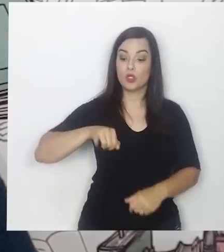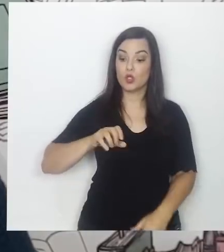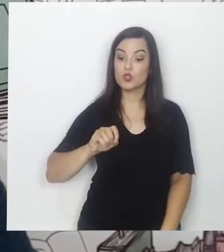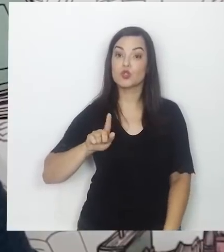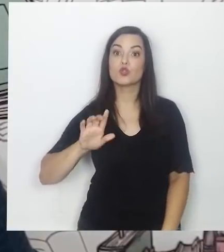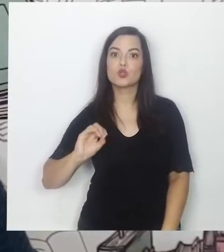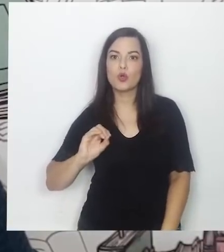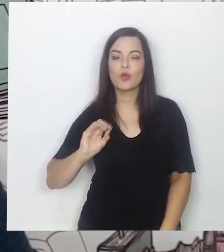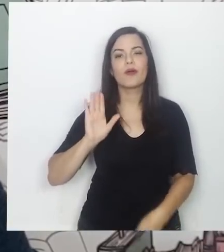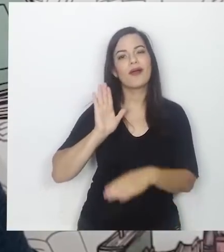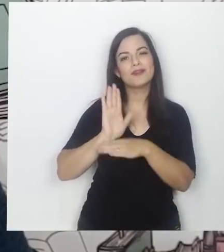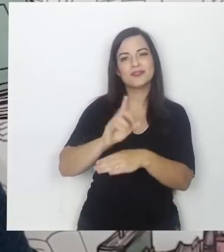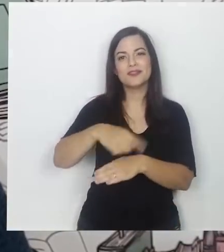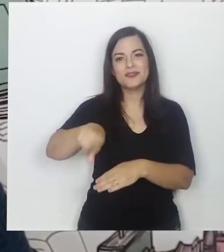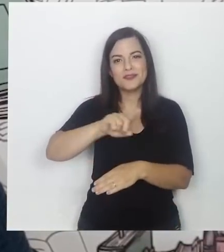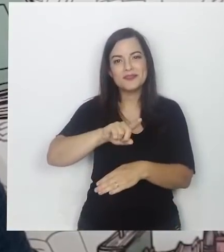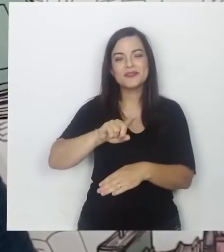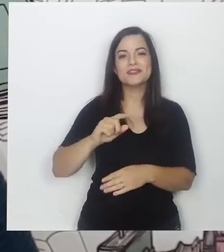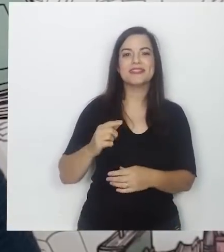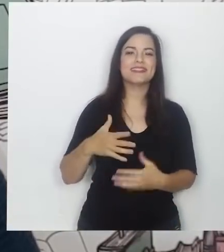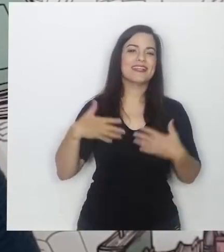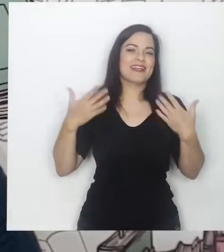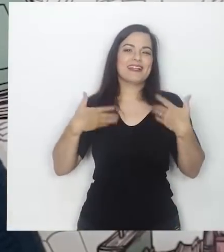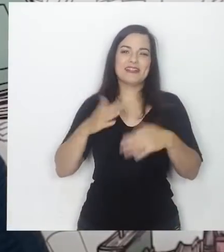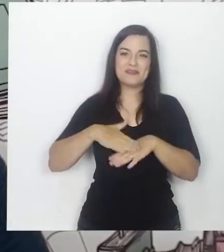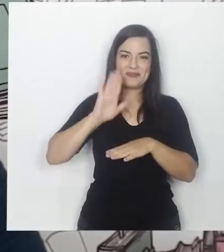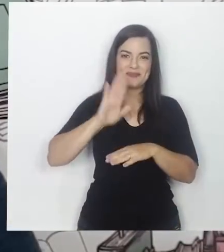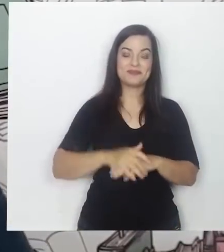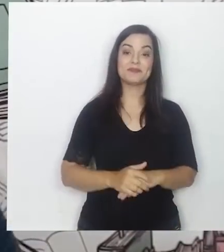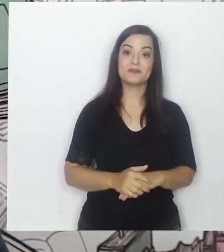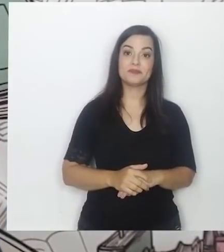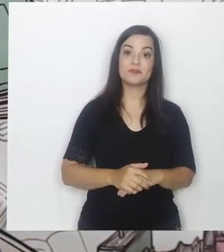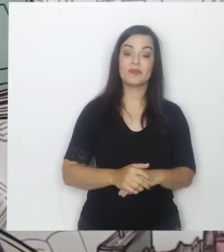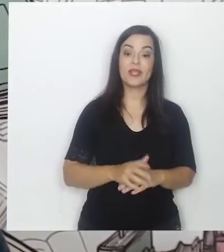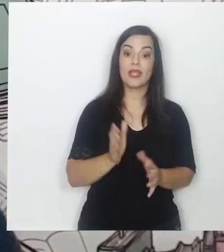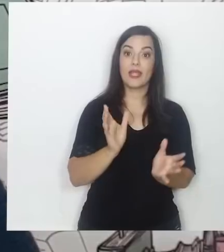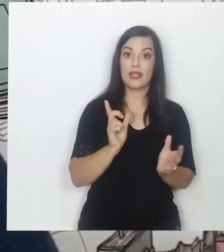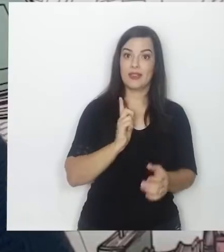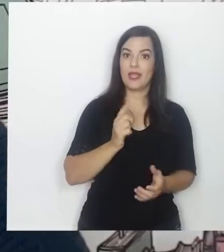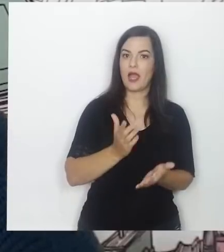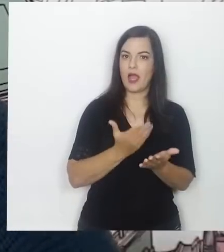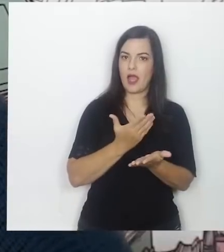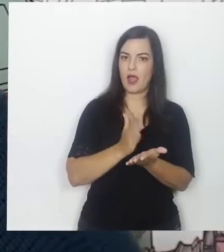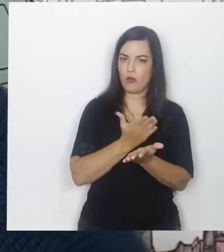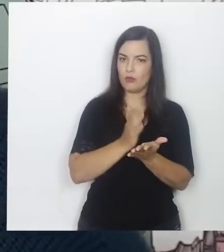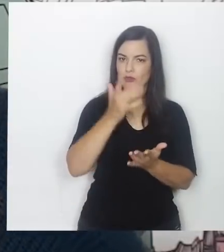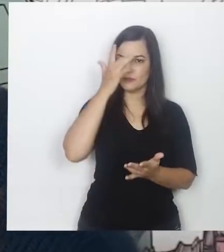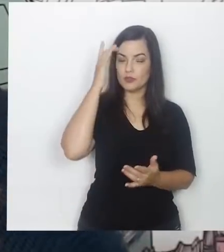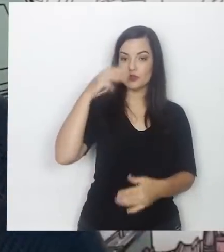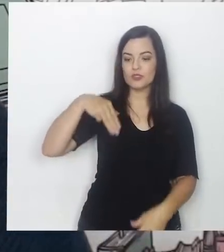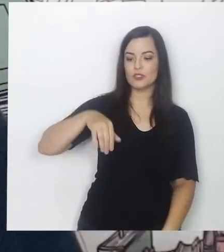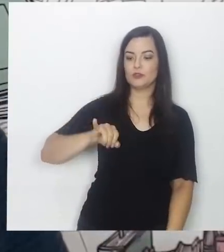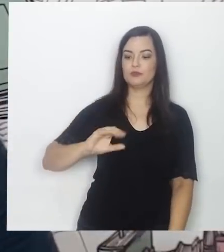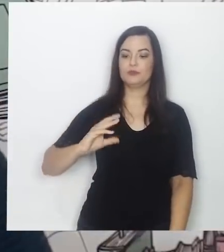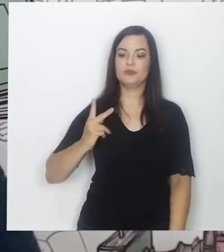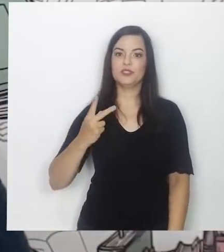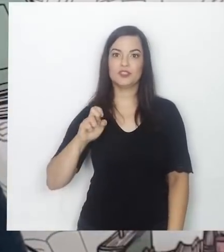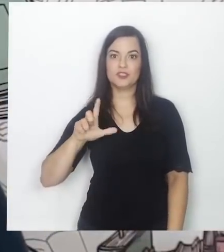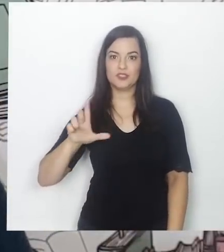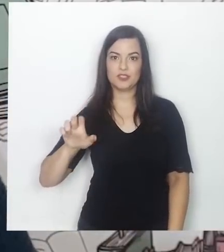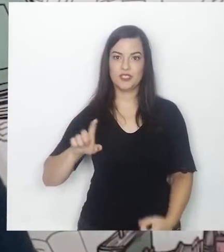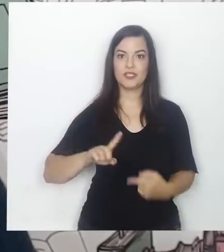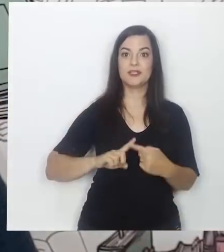para tentar alegrar o dia de vocês. Entre essas pessoas, nós temos a Michele Trombone Correia